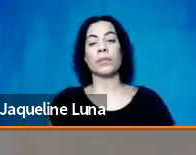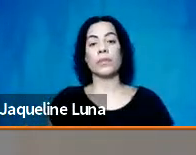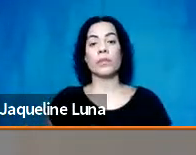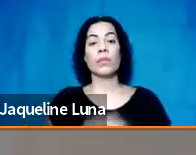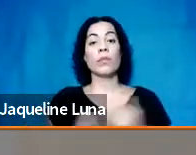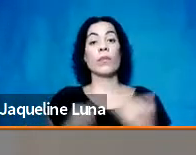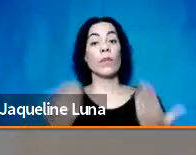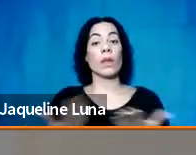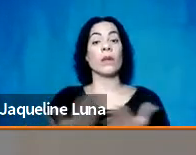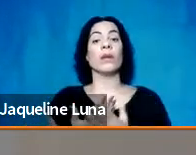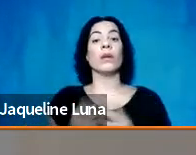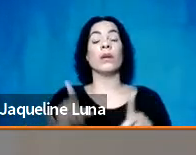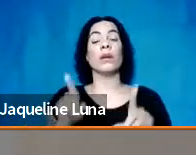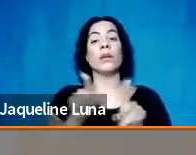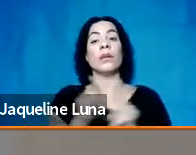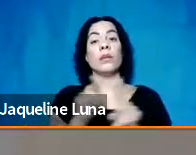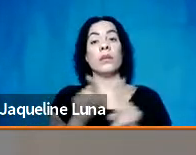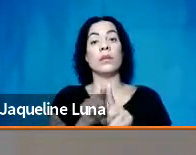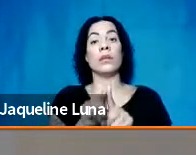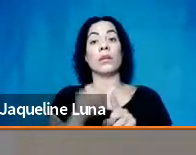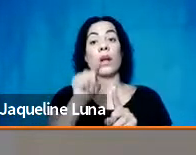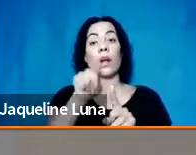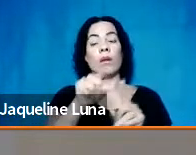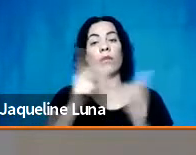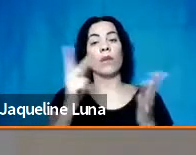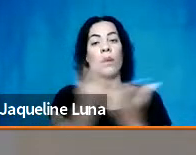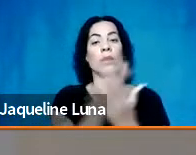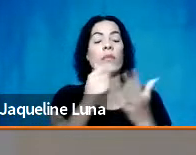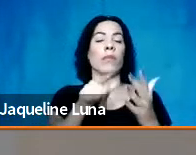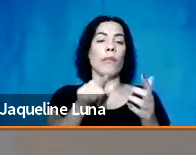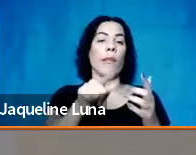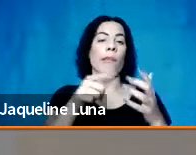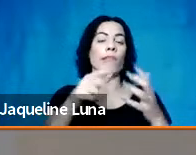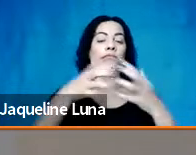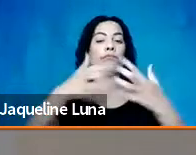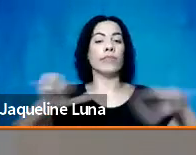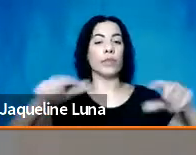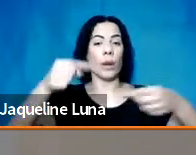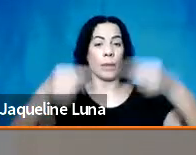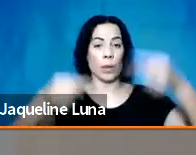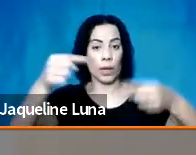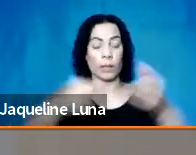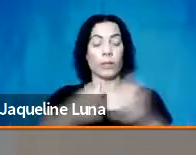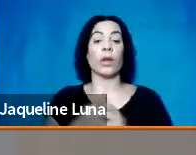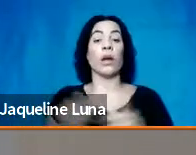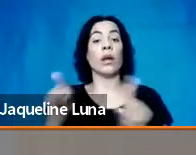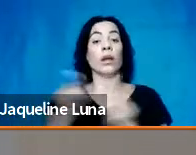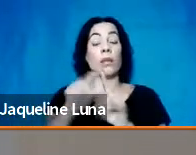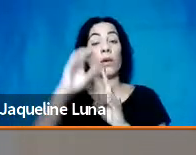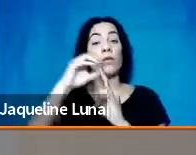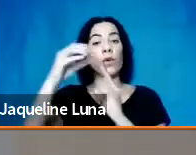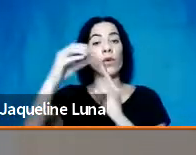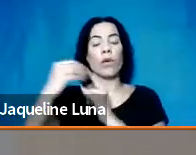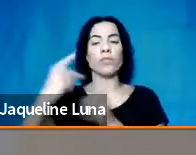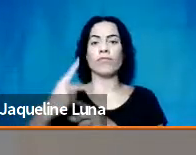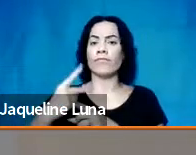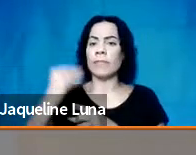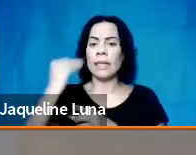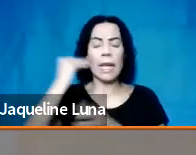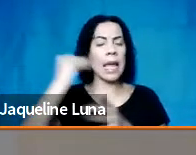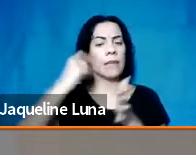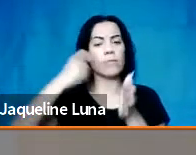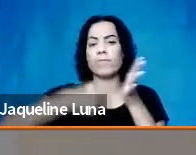Bom, fora essa polarização política, o protagonismo da Fiocruz no enfrentamento da crise